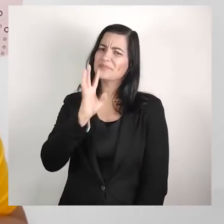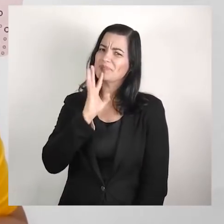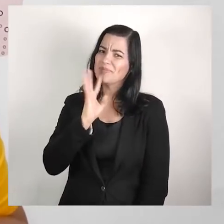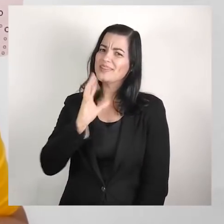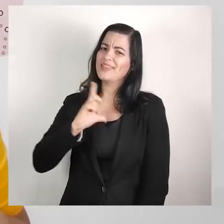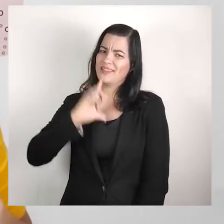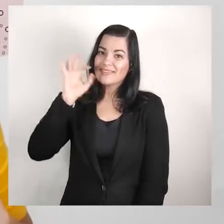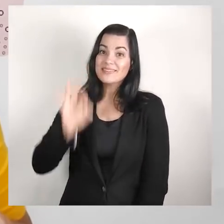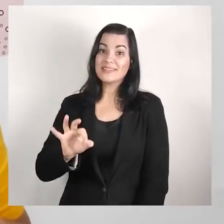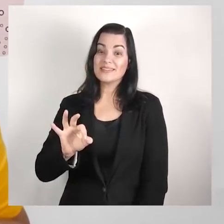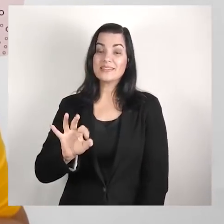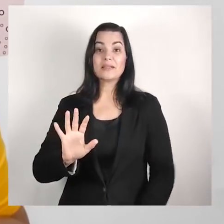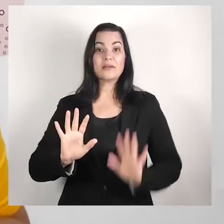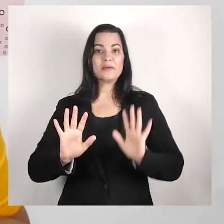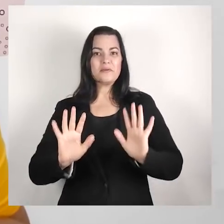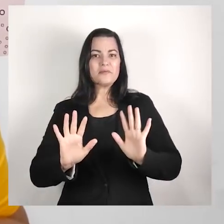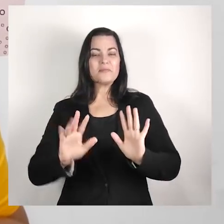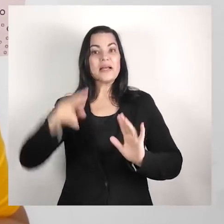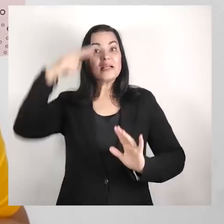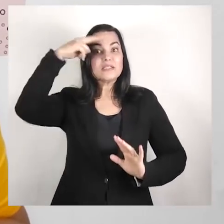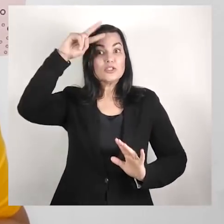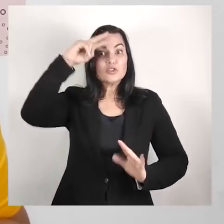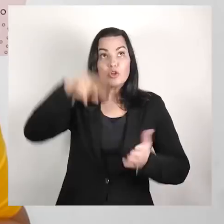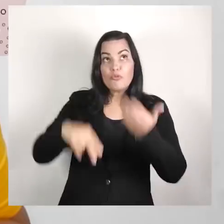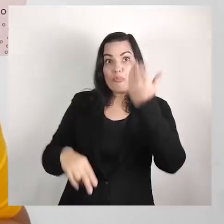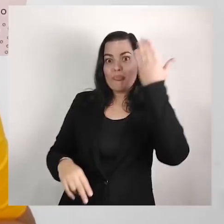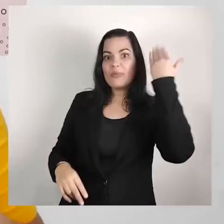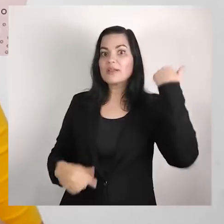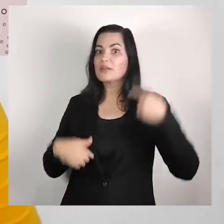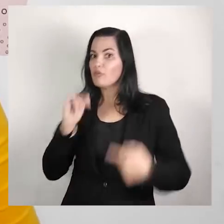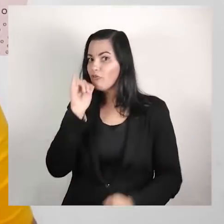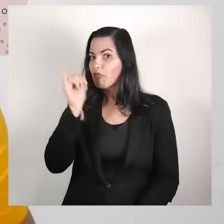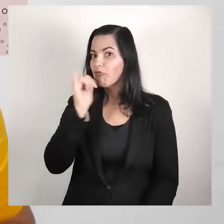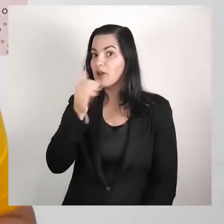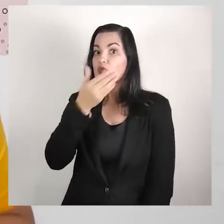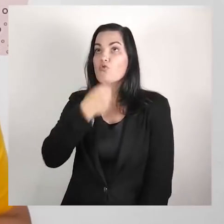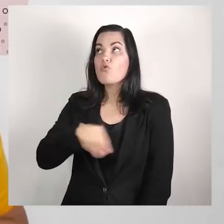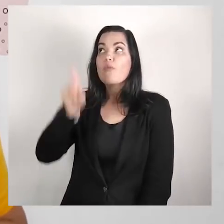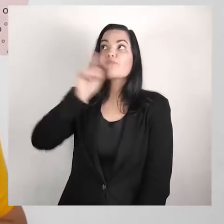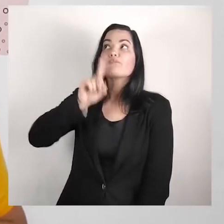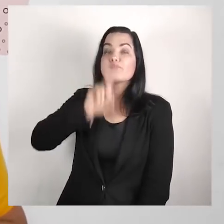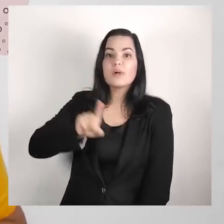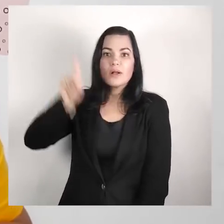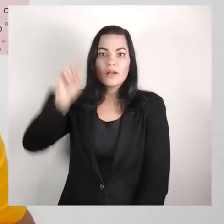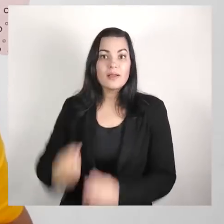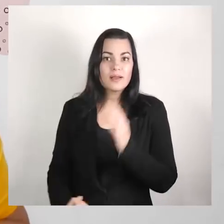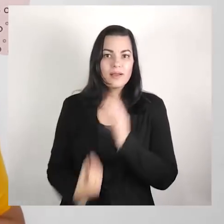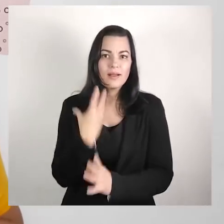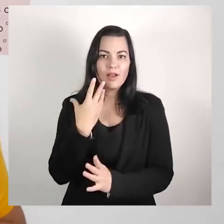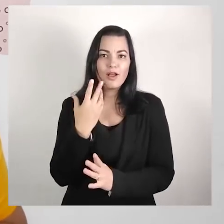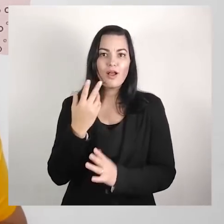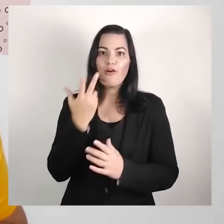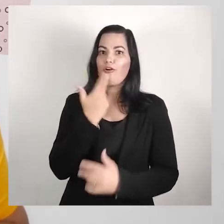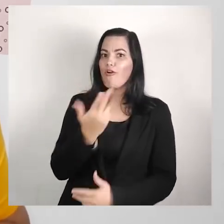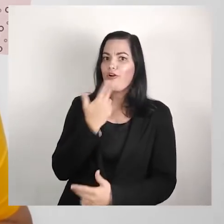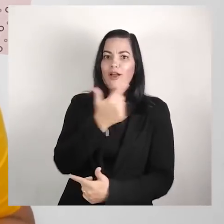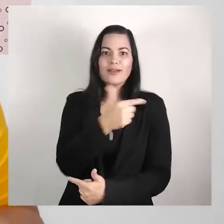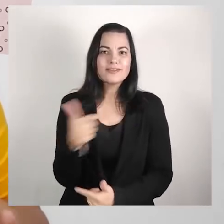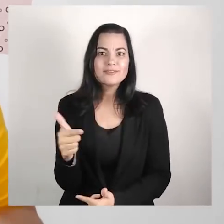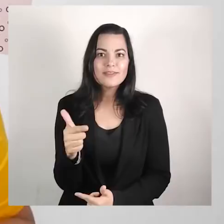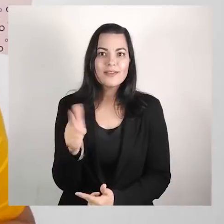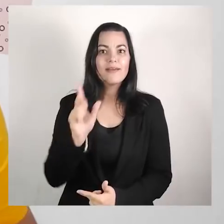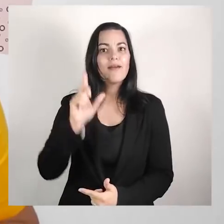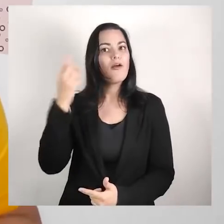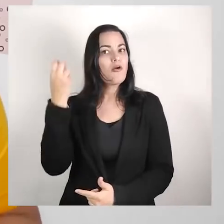em quadrinhos que eu te falei que foi criada aí pelo americano, ela não era colorida não, era toda preto e branco.